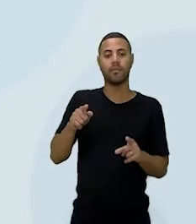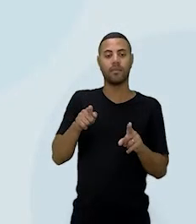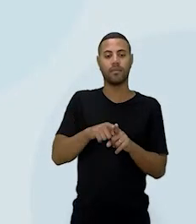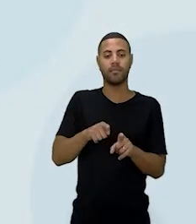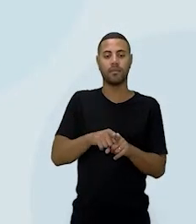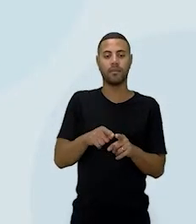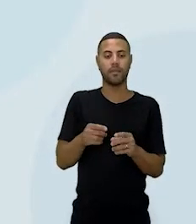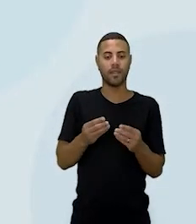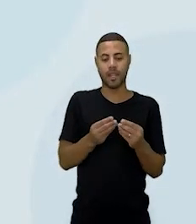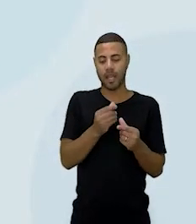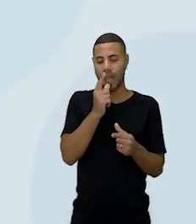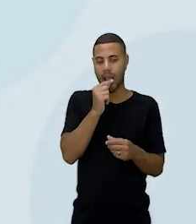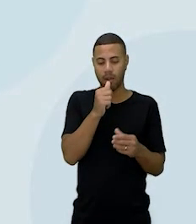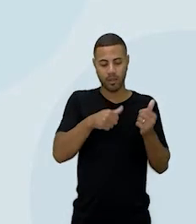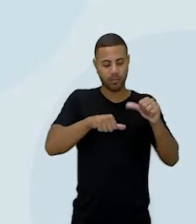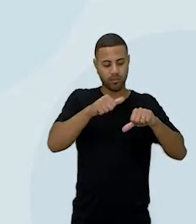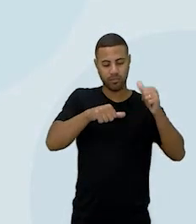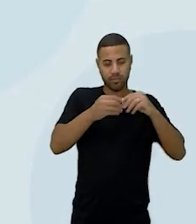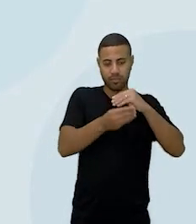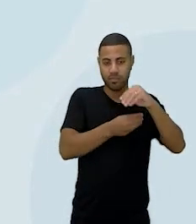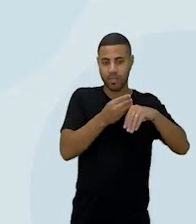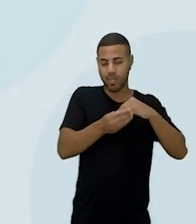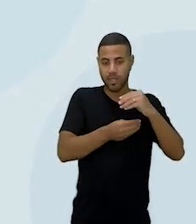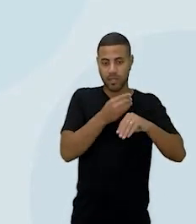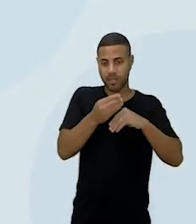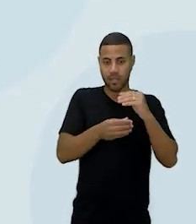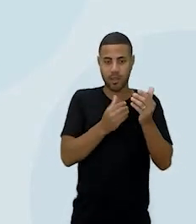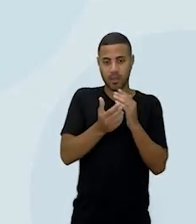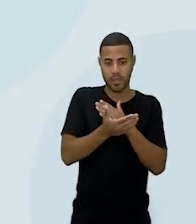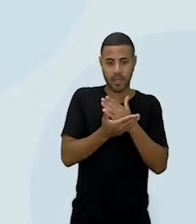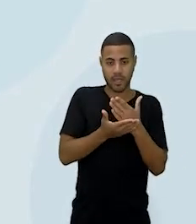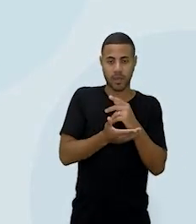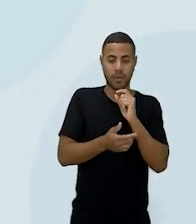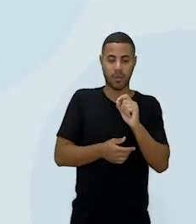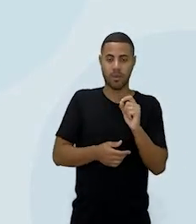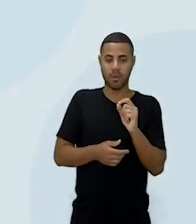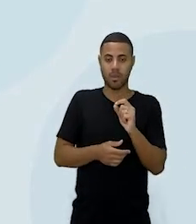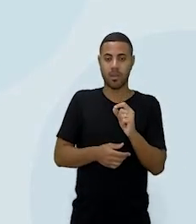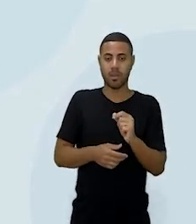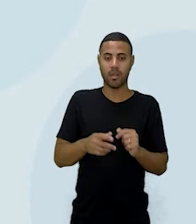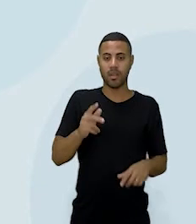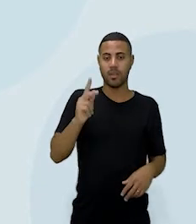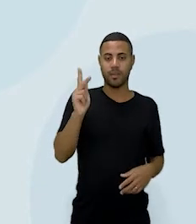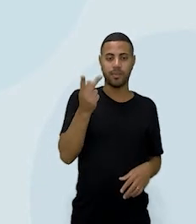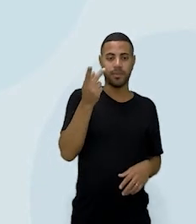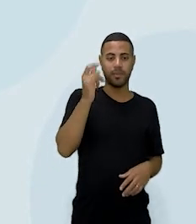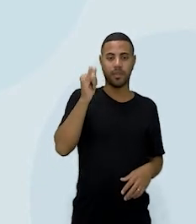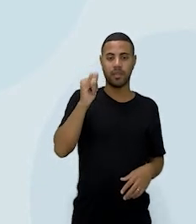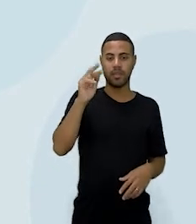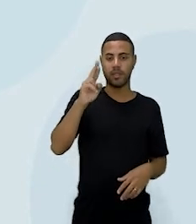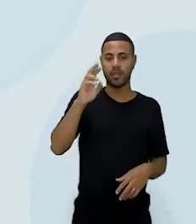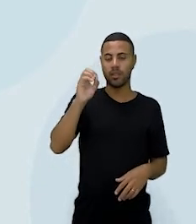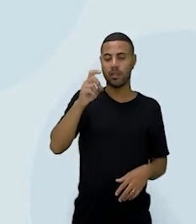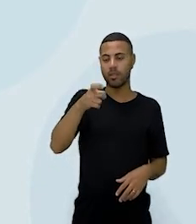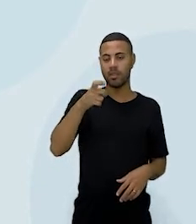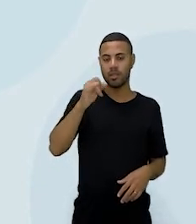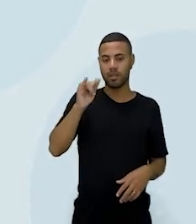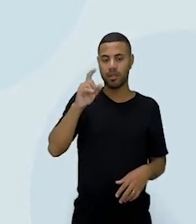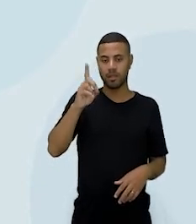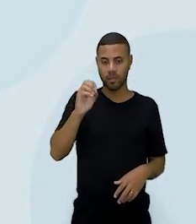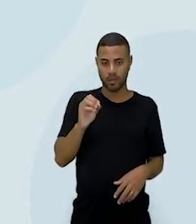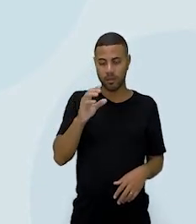com a água e aí vai gerar a produção do hidróxido de cálcio e a